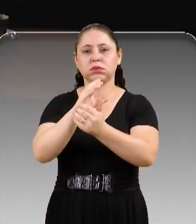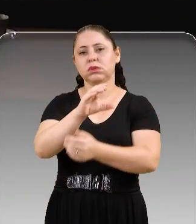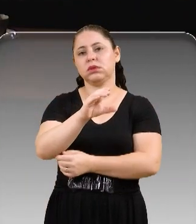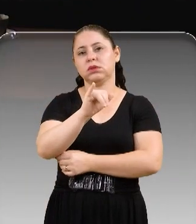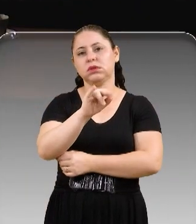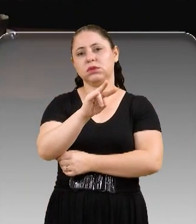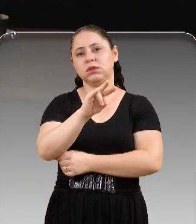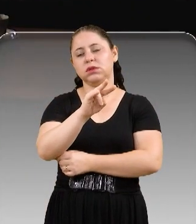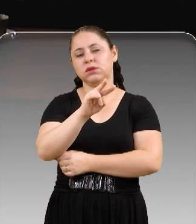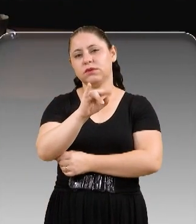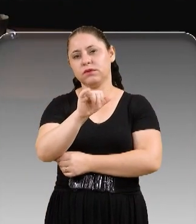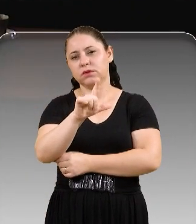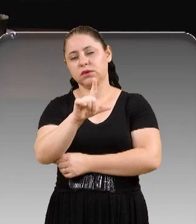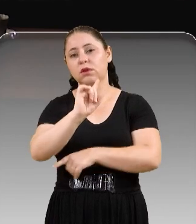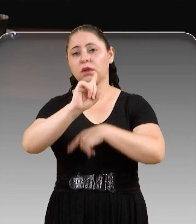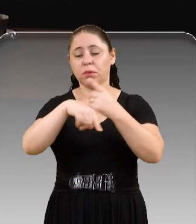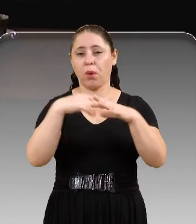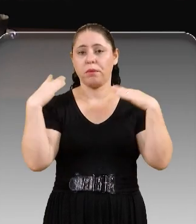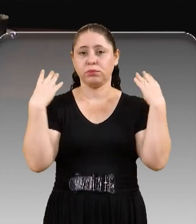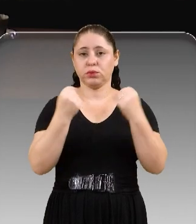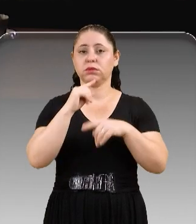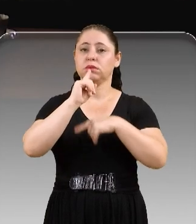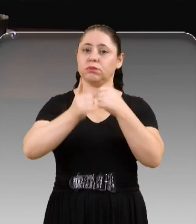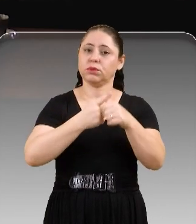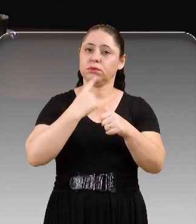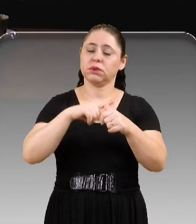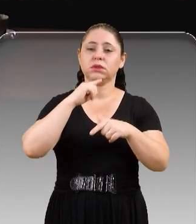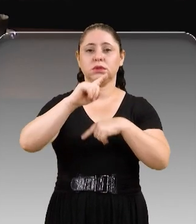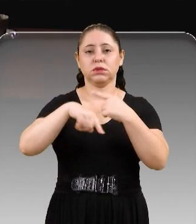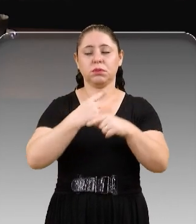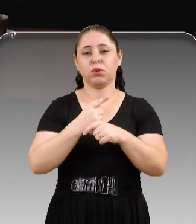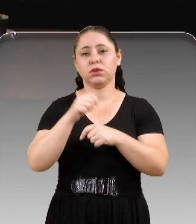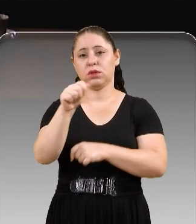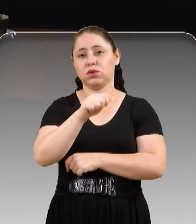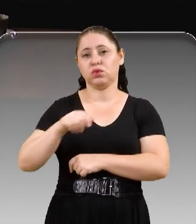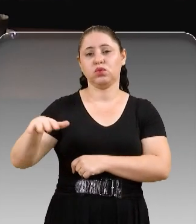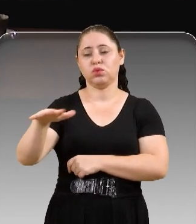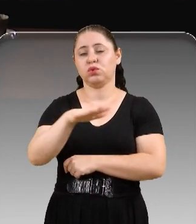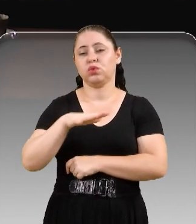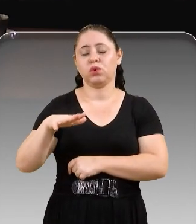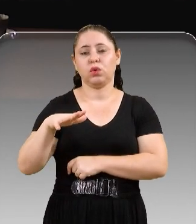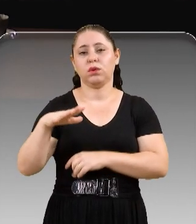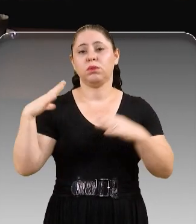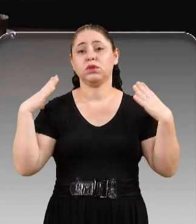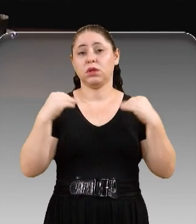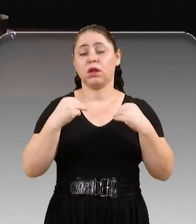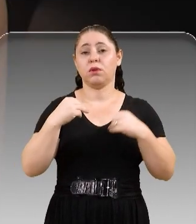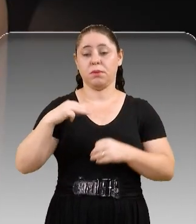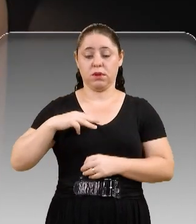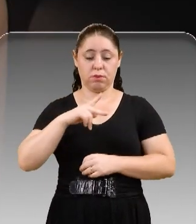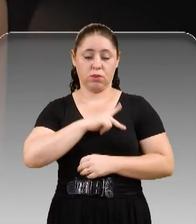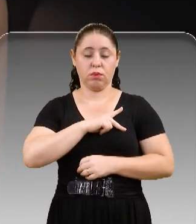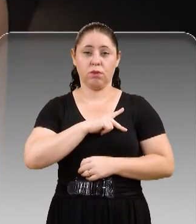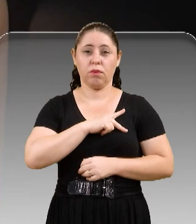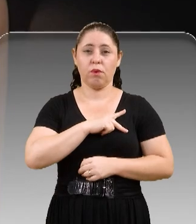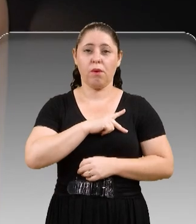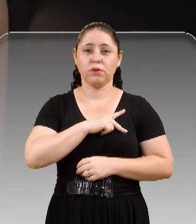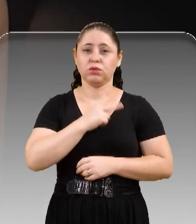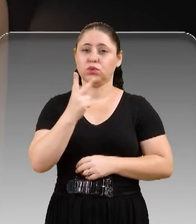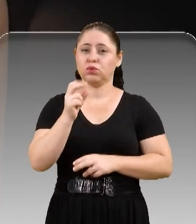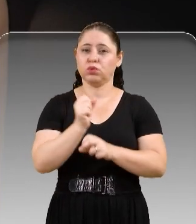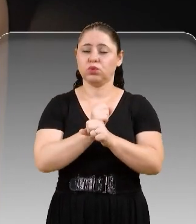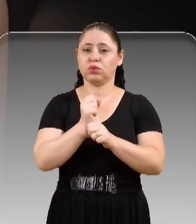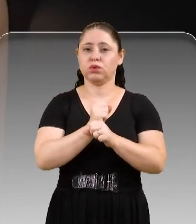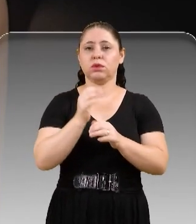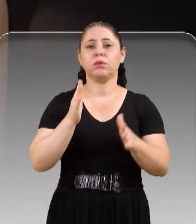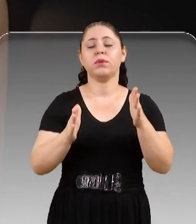né, primeiro pela Associação dos Magistrados do Mato Grosso do Sul, depois pela Associação dos Magistrados do Ministério Público. Esse curso tinha duração de